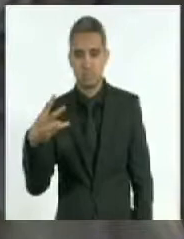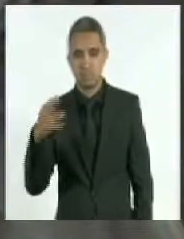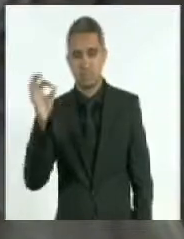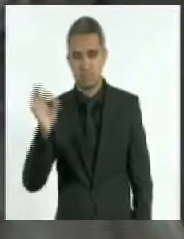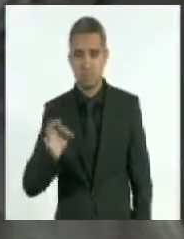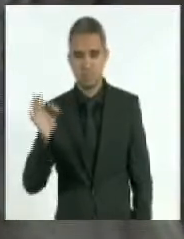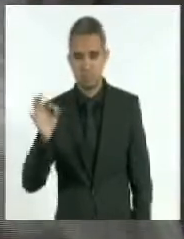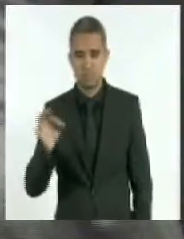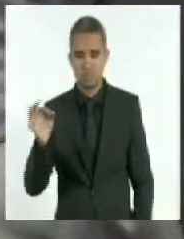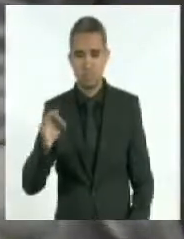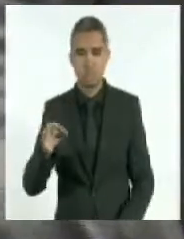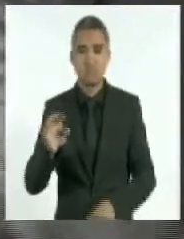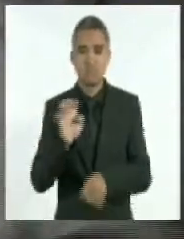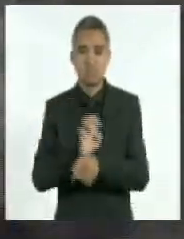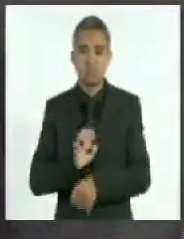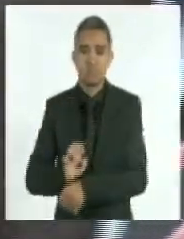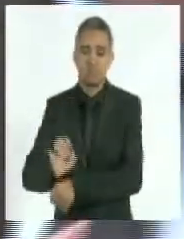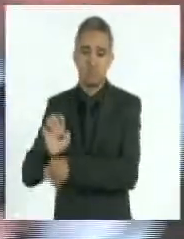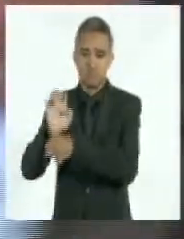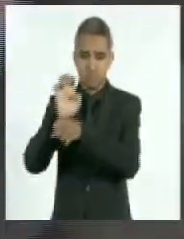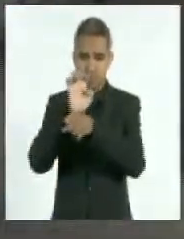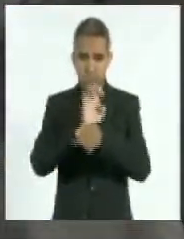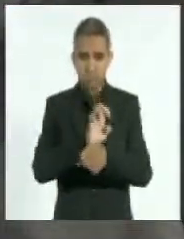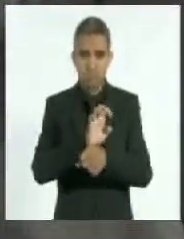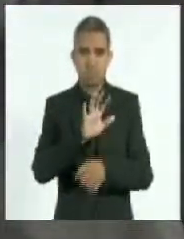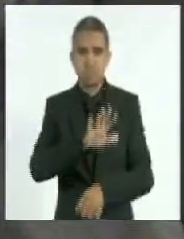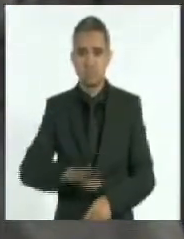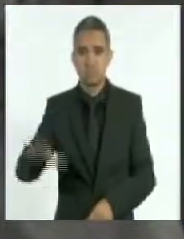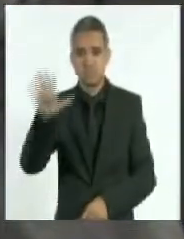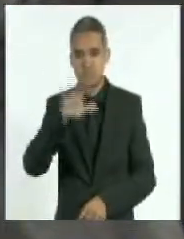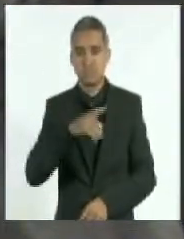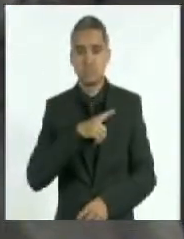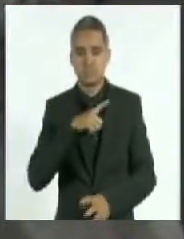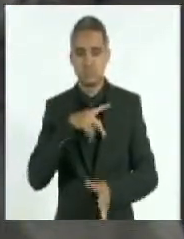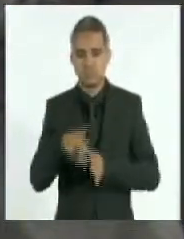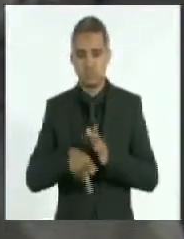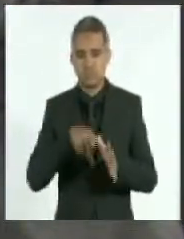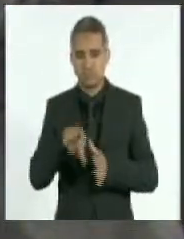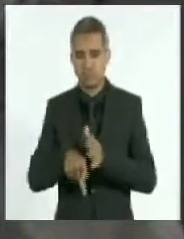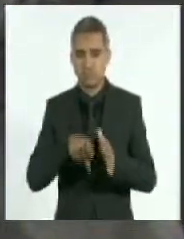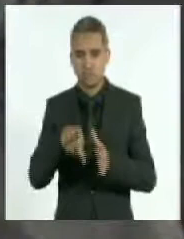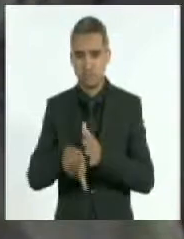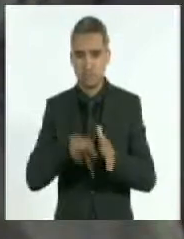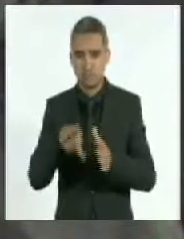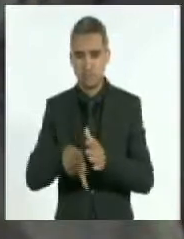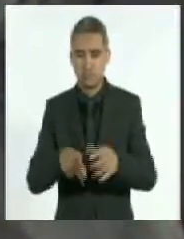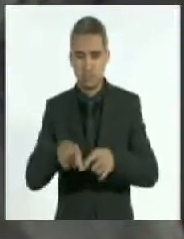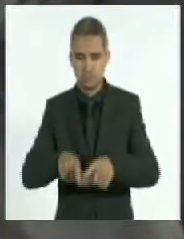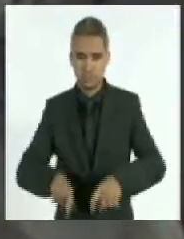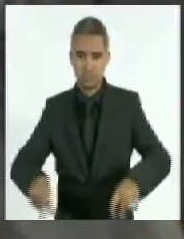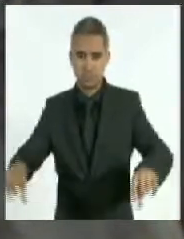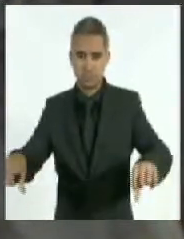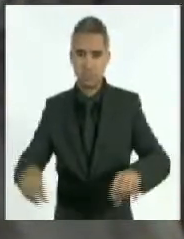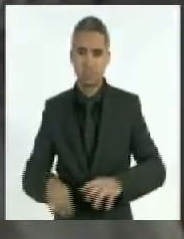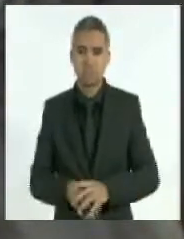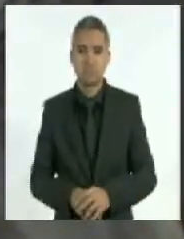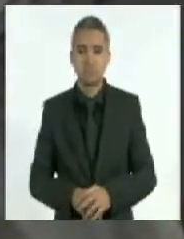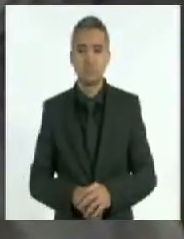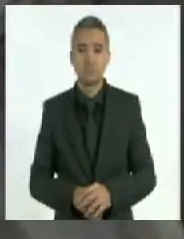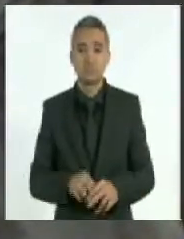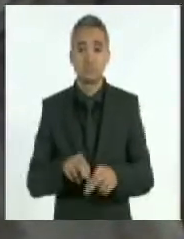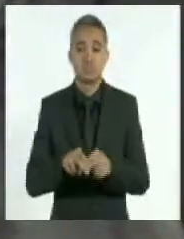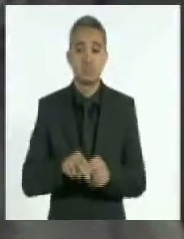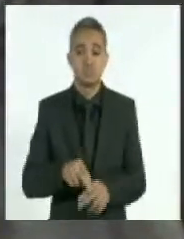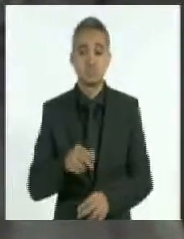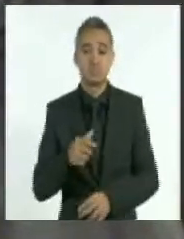dentro do nosso estado, de onde passa a ferrovia. Dessa forma, esses 23 municípios,